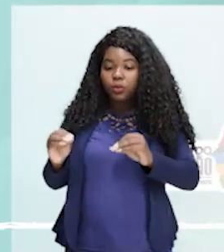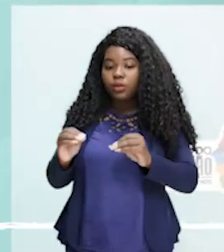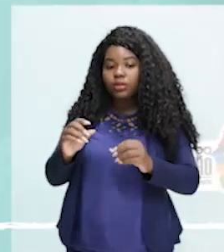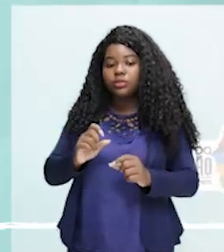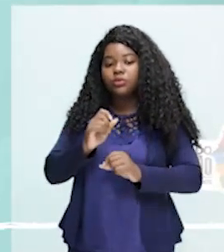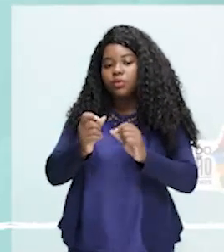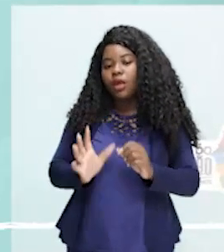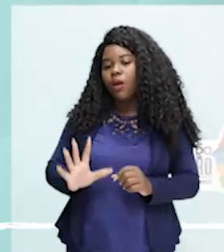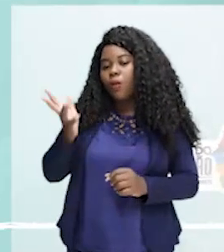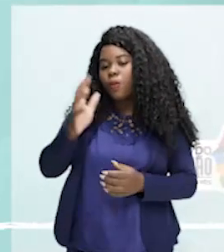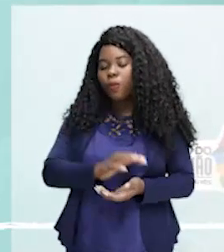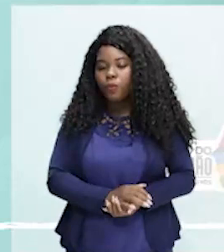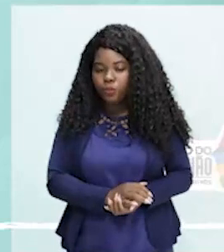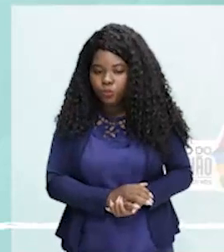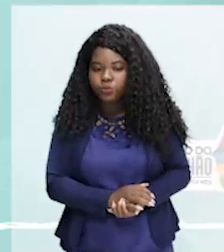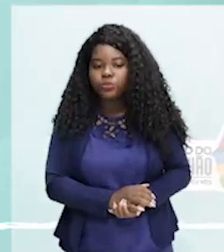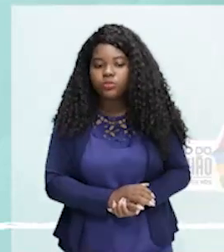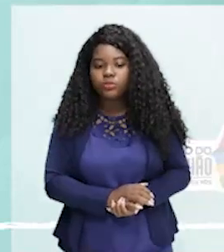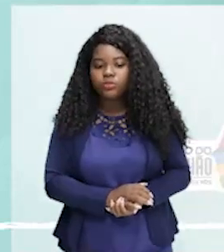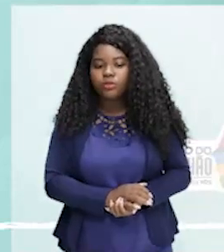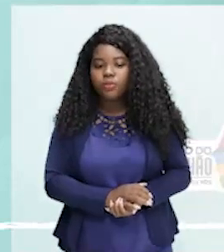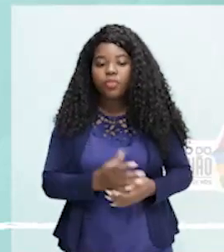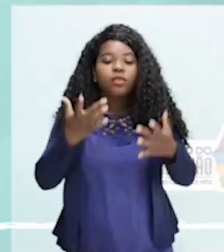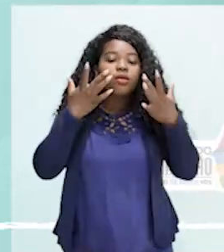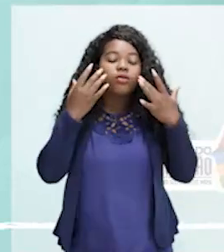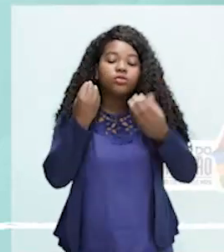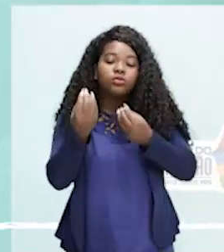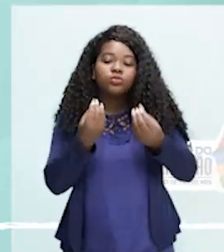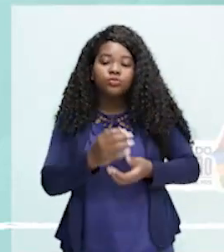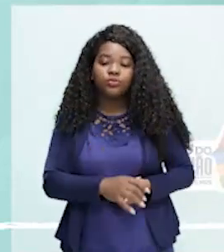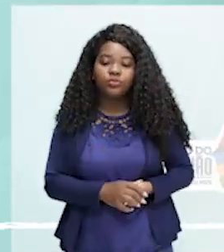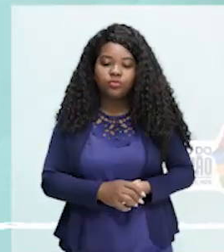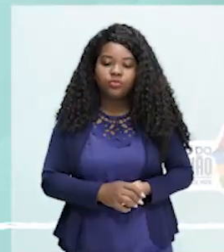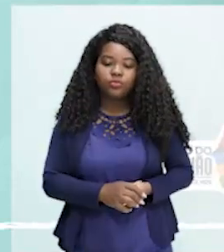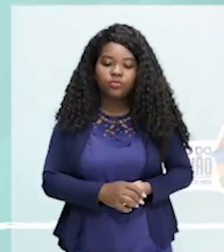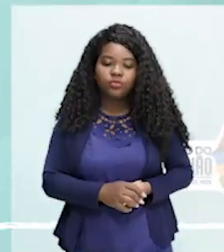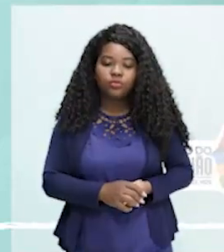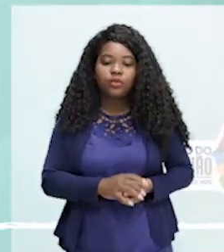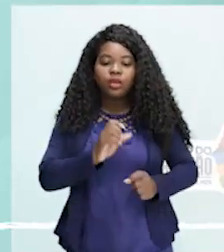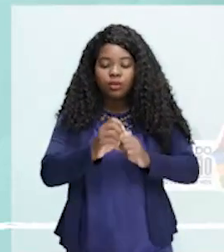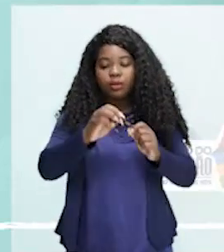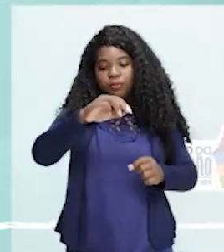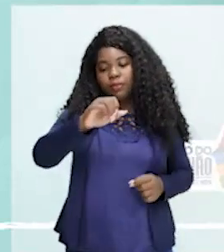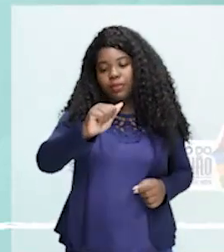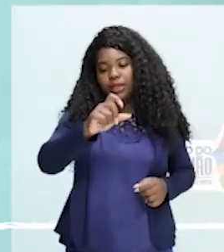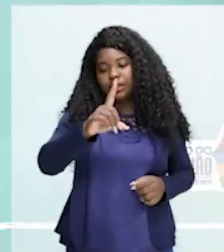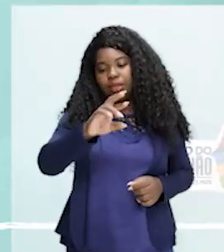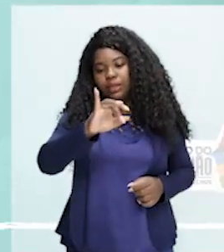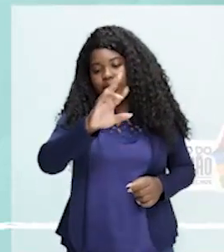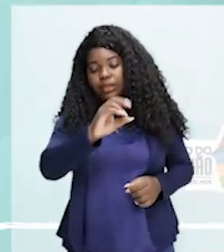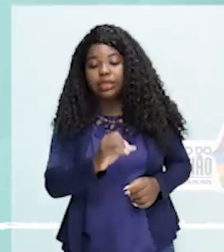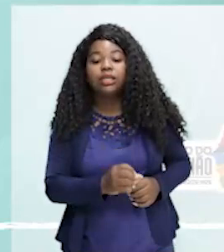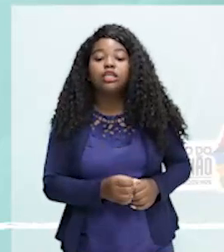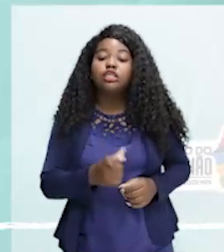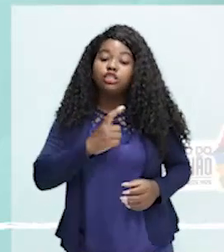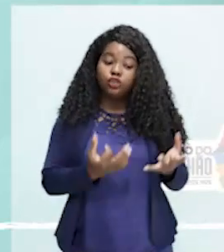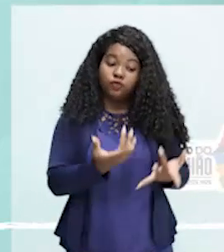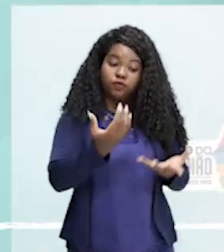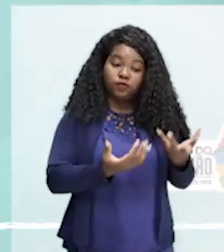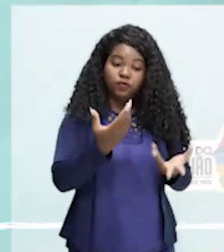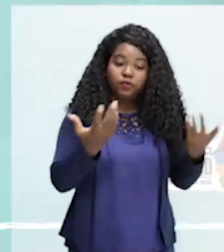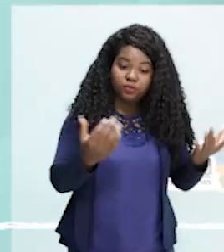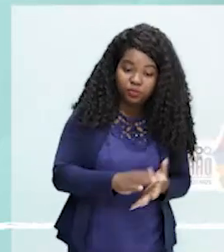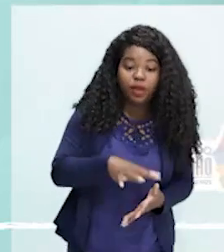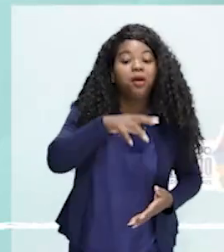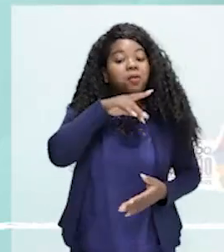situação bem interessante de onde ficava o teatro, que era a plateia. Teatro feito de madeira, se botasse fogo pegava, os padres que